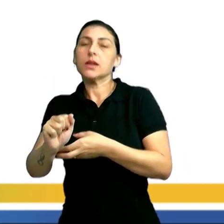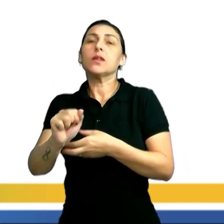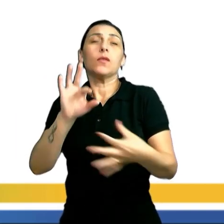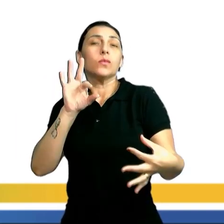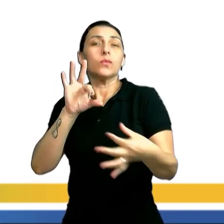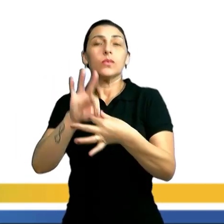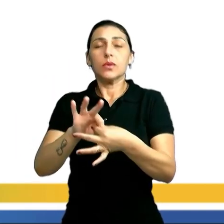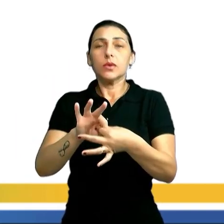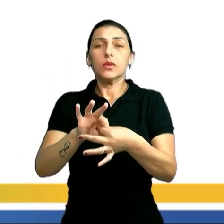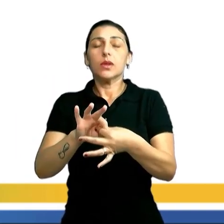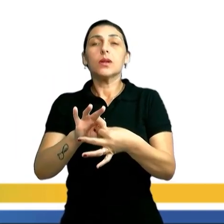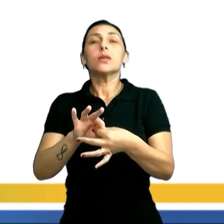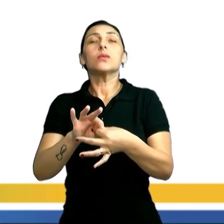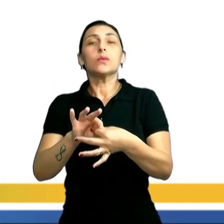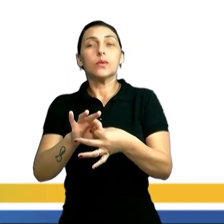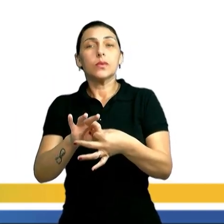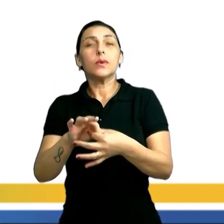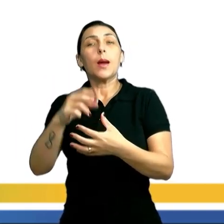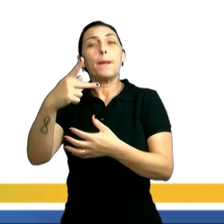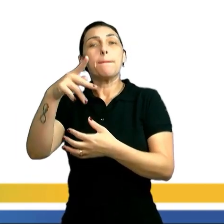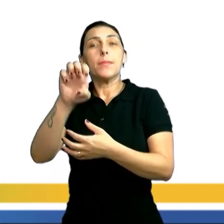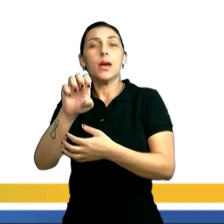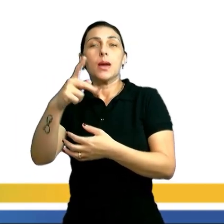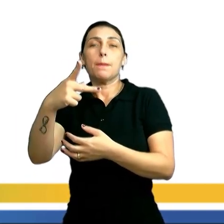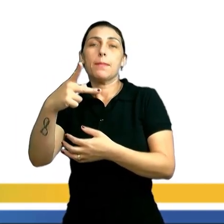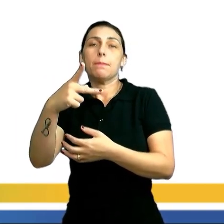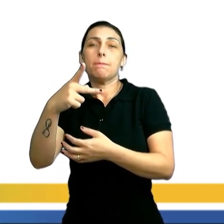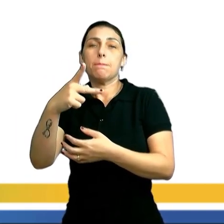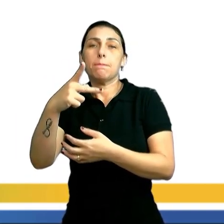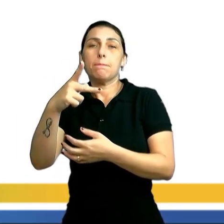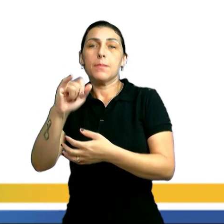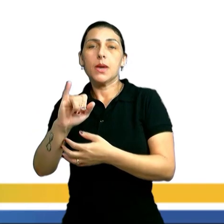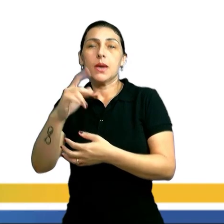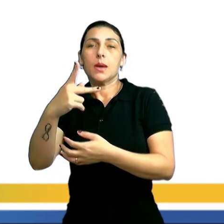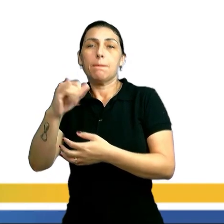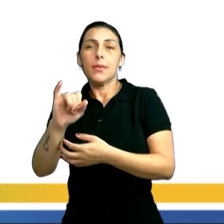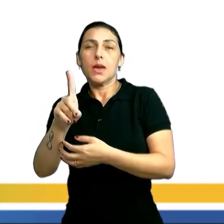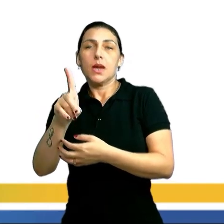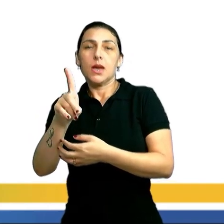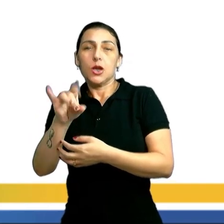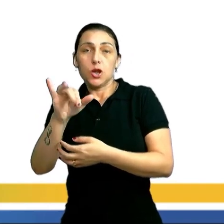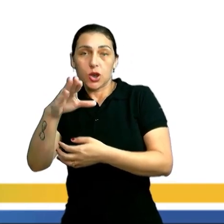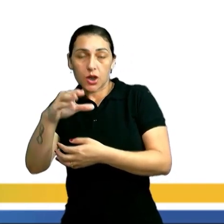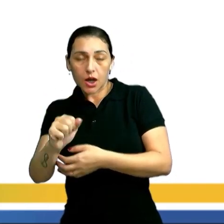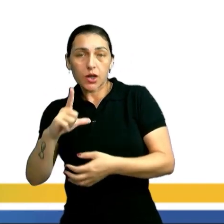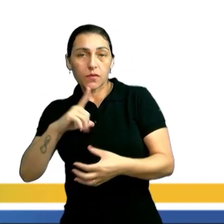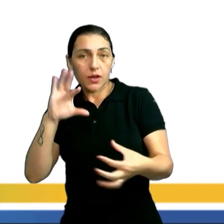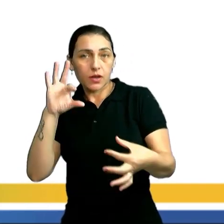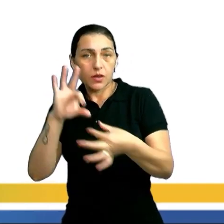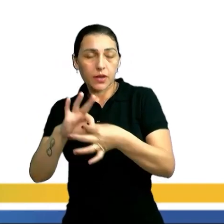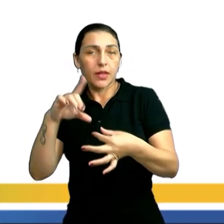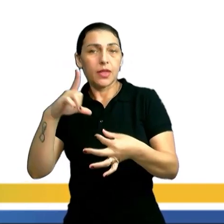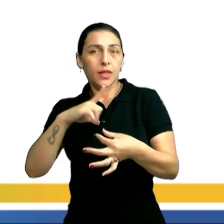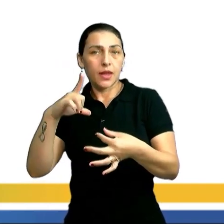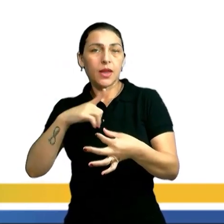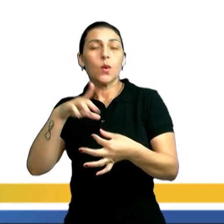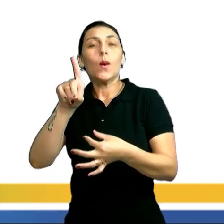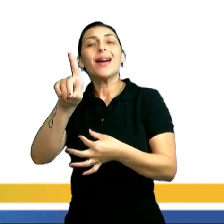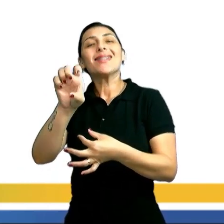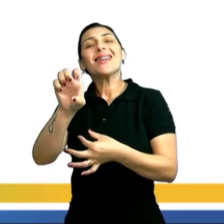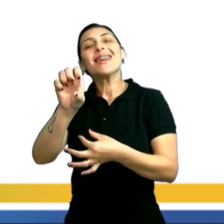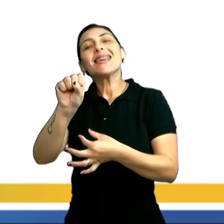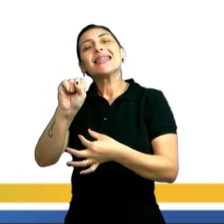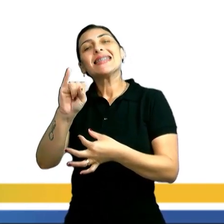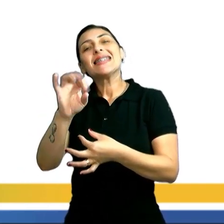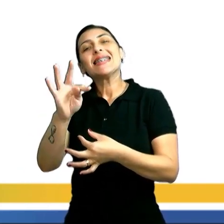se ligar através de uma ligação peptídica e toda vez que houver essa ligação, vai haver uma desidratação,